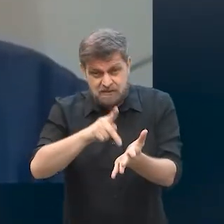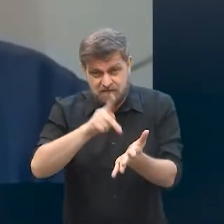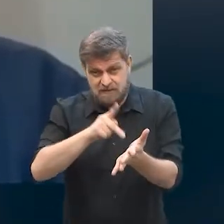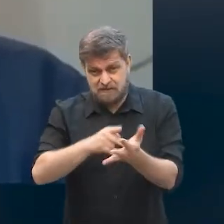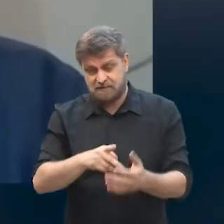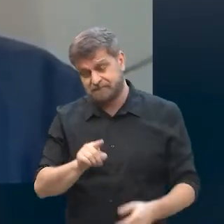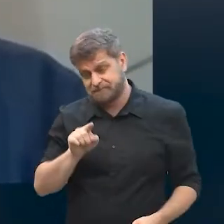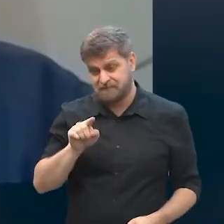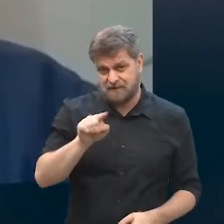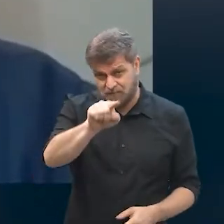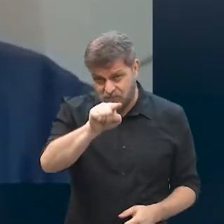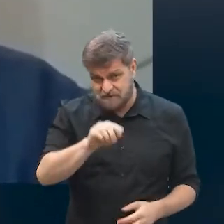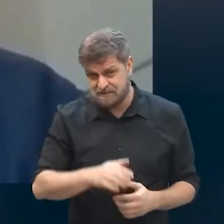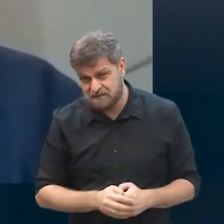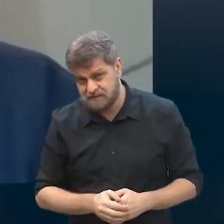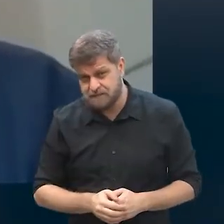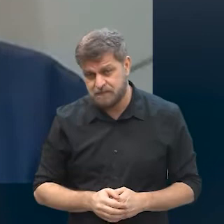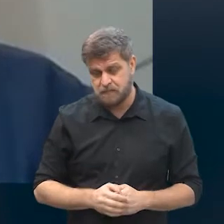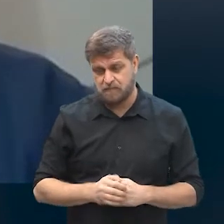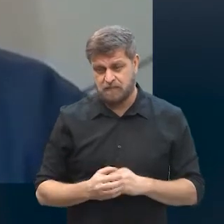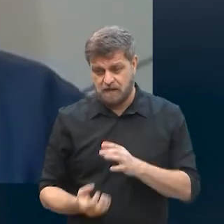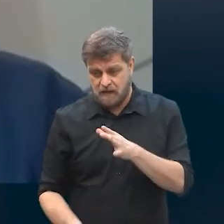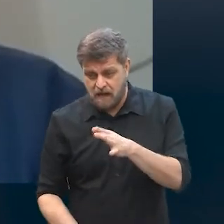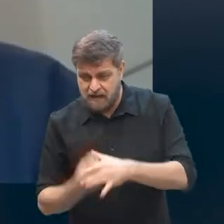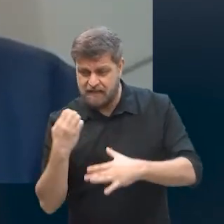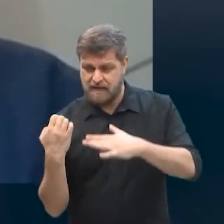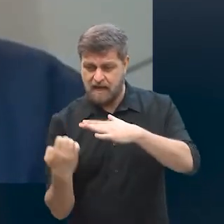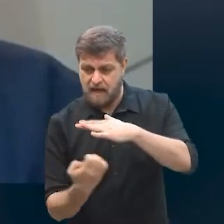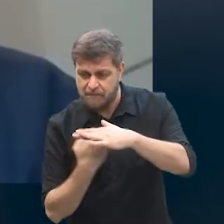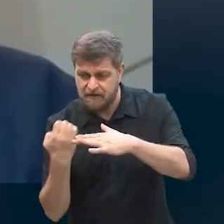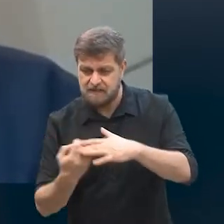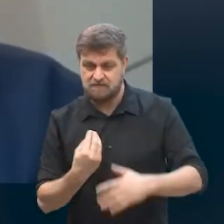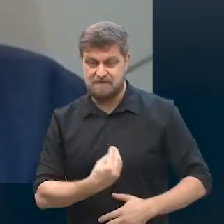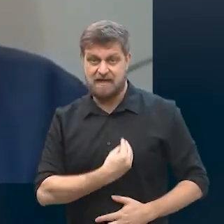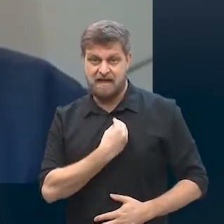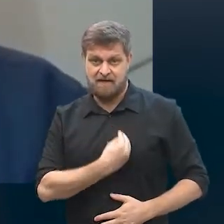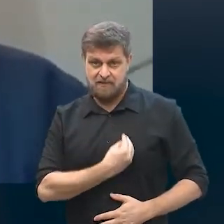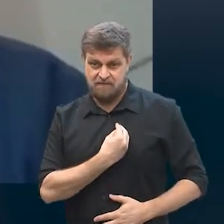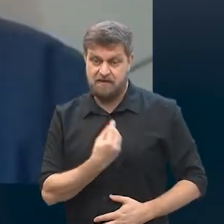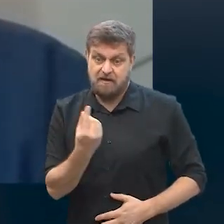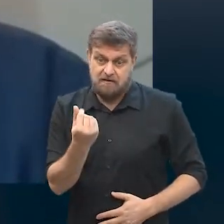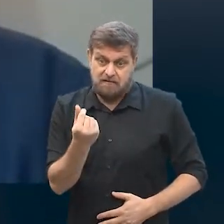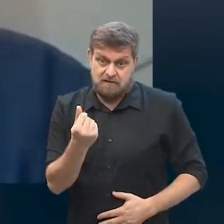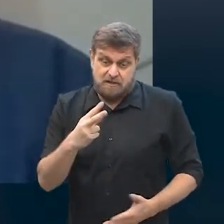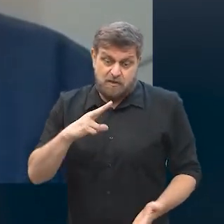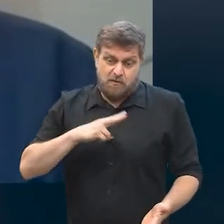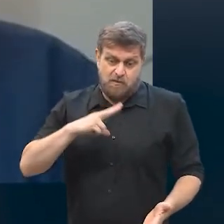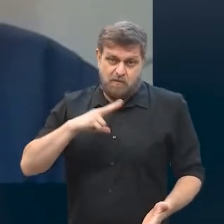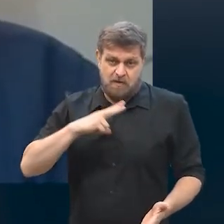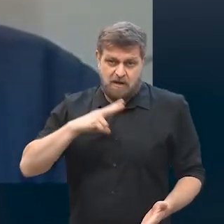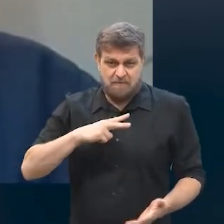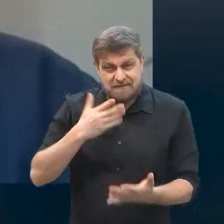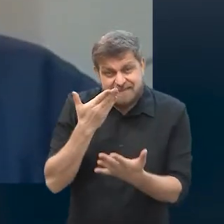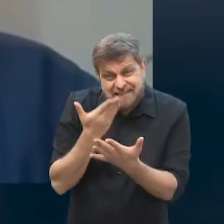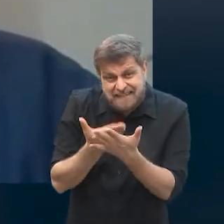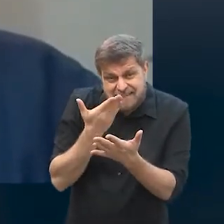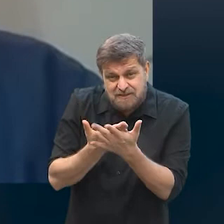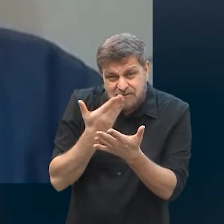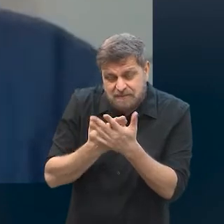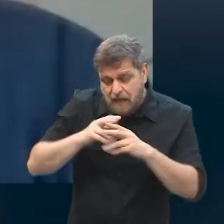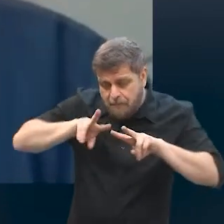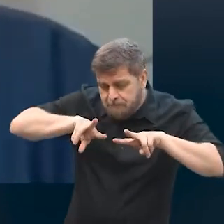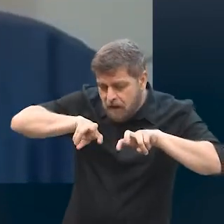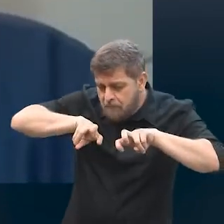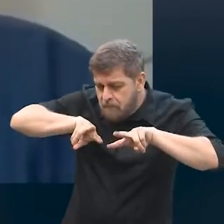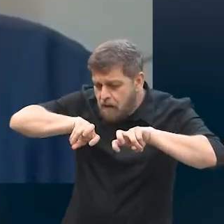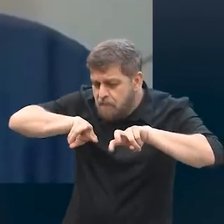quando você começa a empreender, você começa a viver do teu negócio, você precisa estudar o teu negócio.